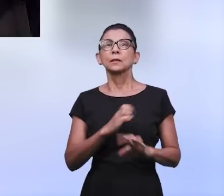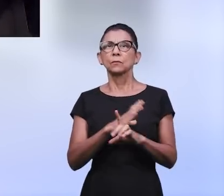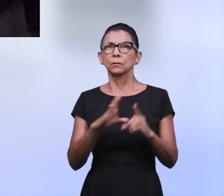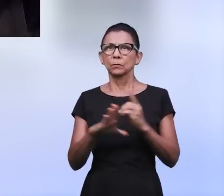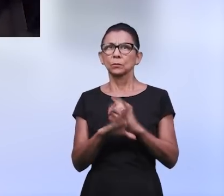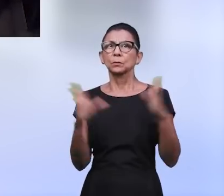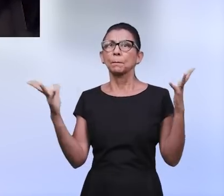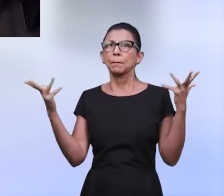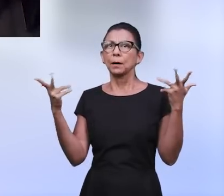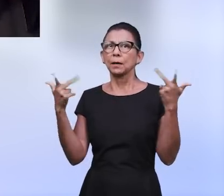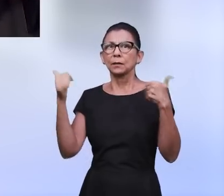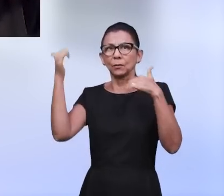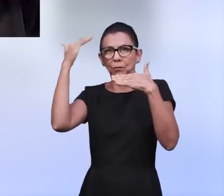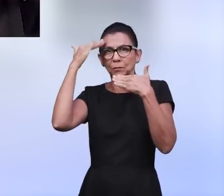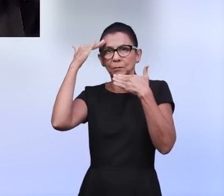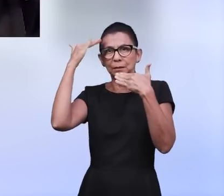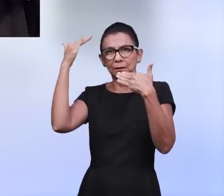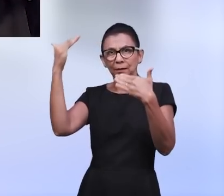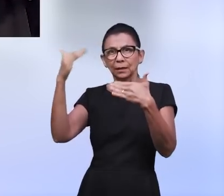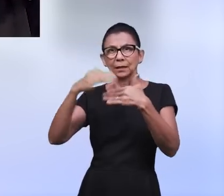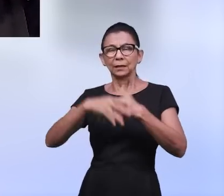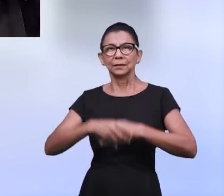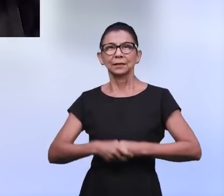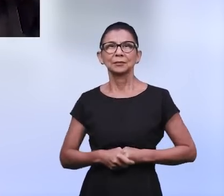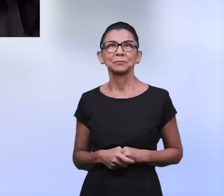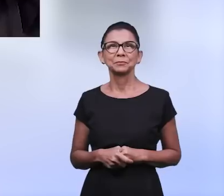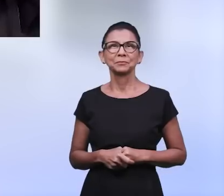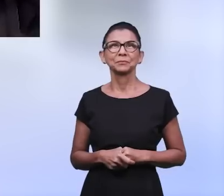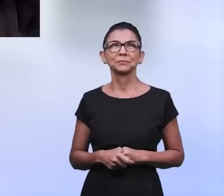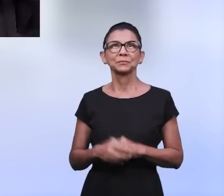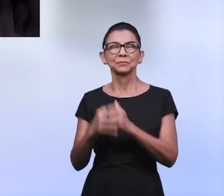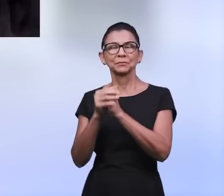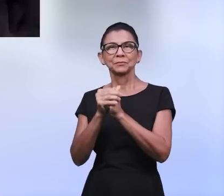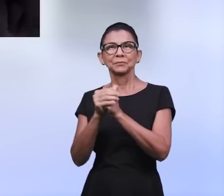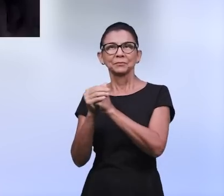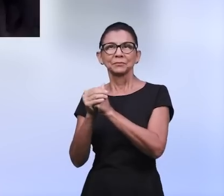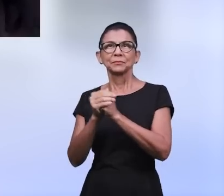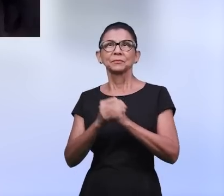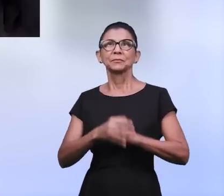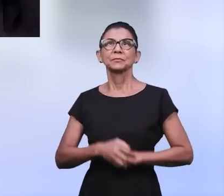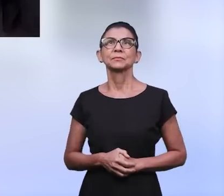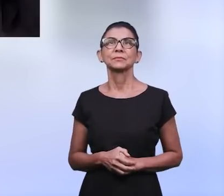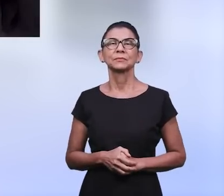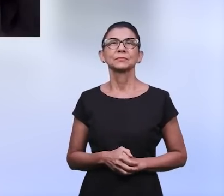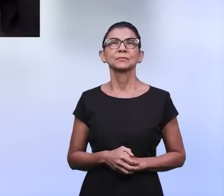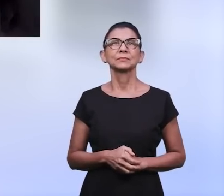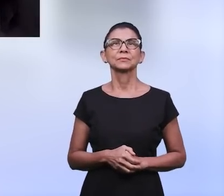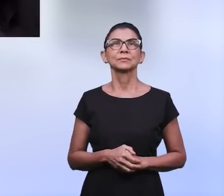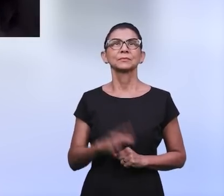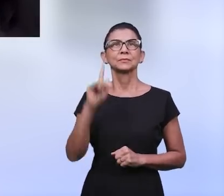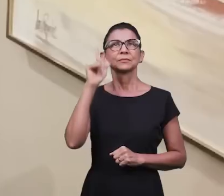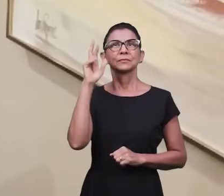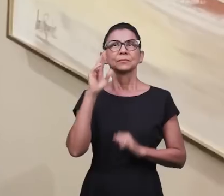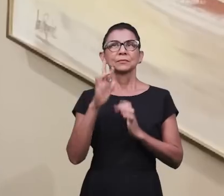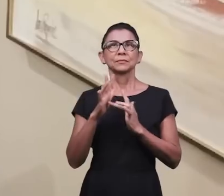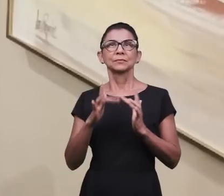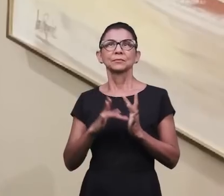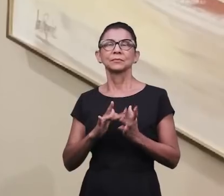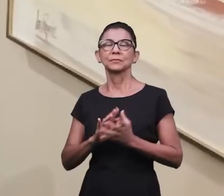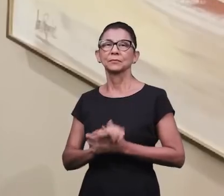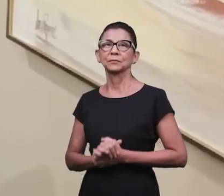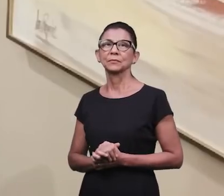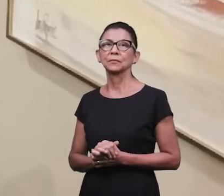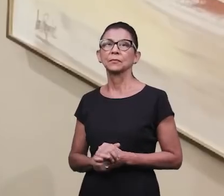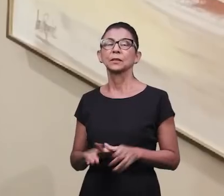you. And we definitely felt the presence of the Lord today. Amen. Amen. Amen. Peace of the Lord to all. Em Toronto,